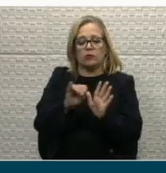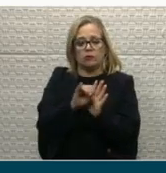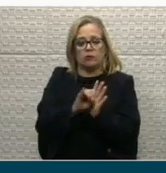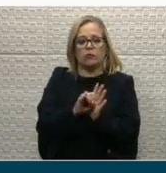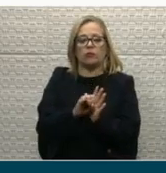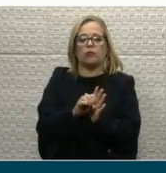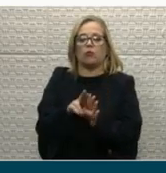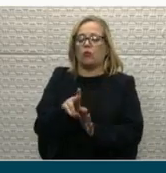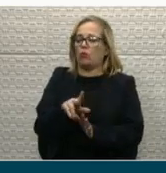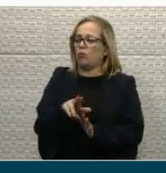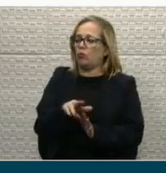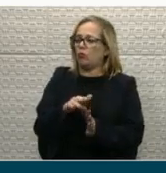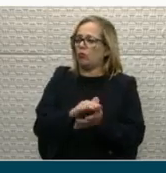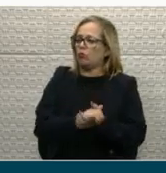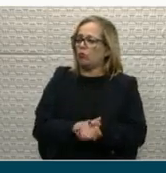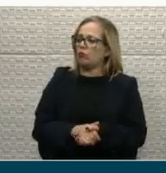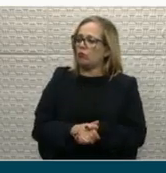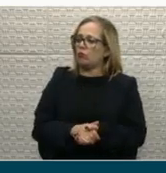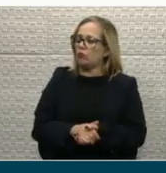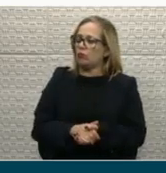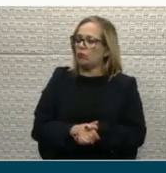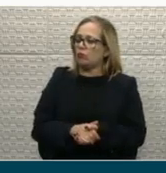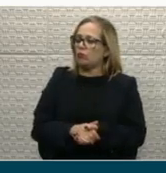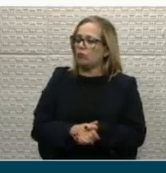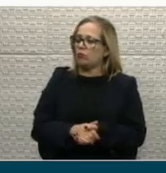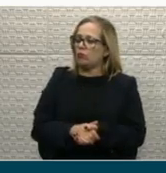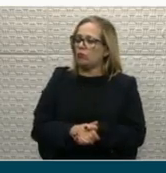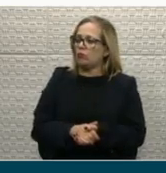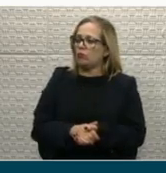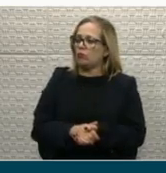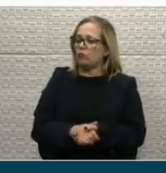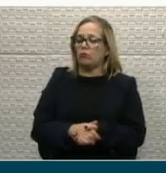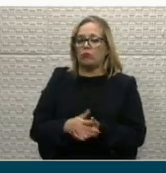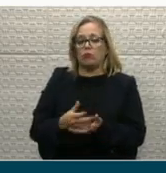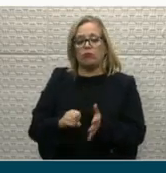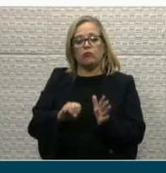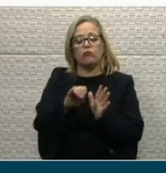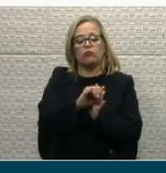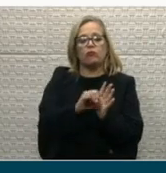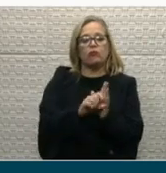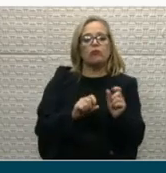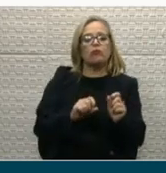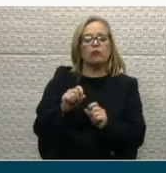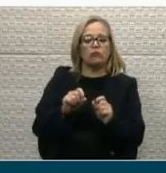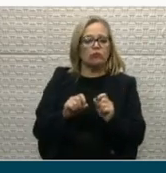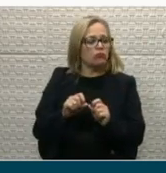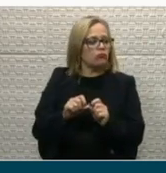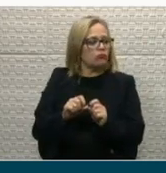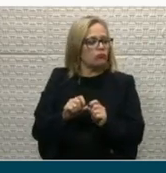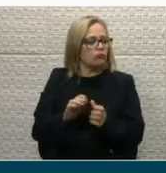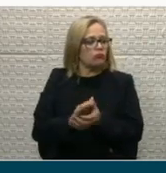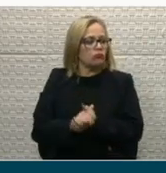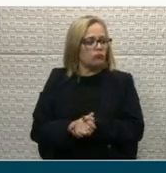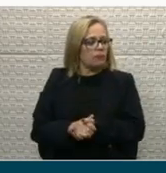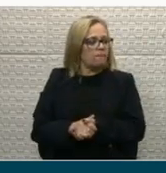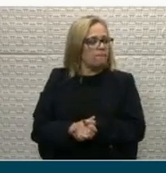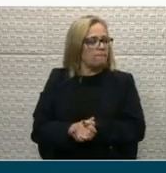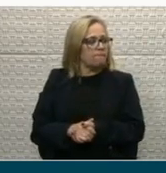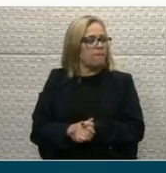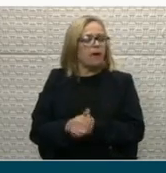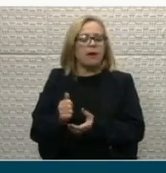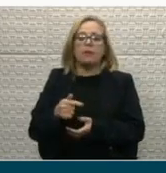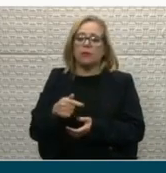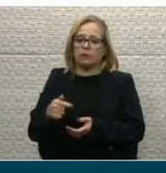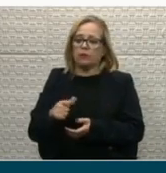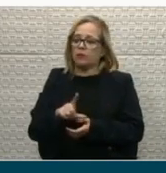tamanho, que é essa matriz I. Vou identificar quem é essa matriz agora A menos